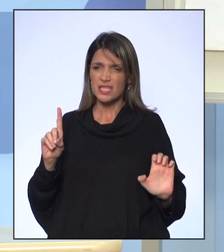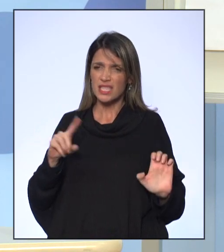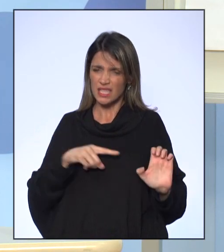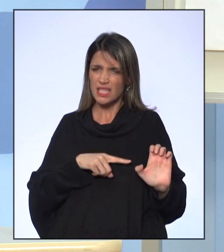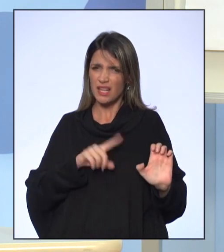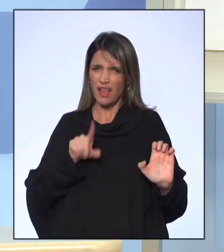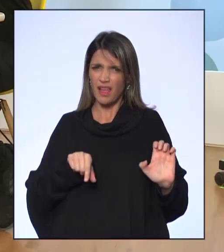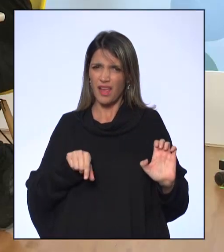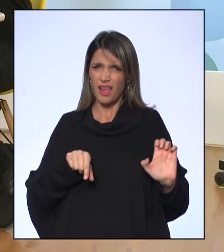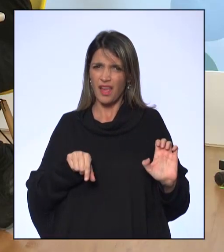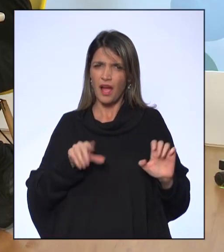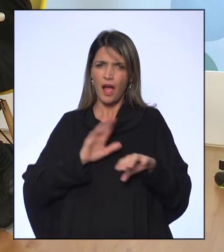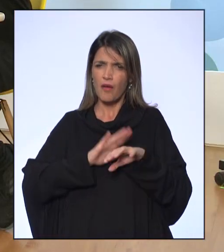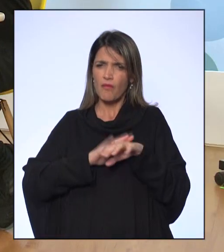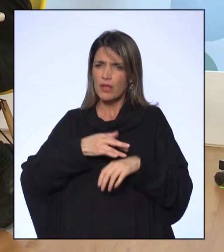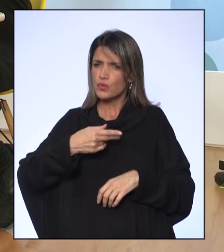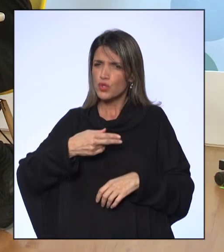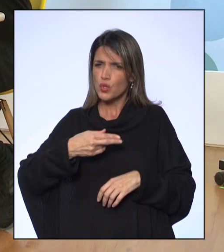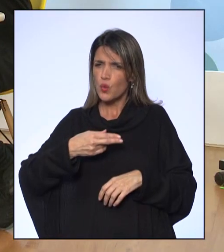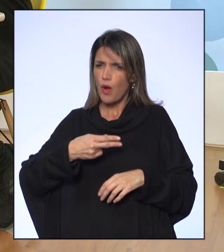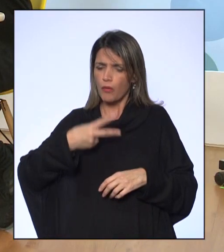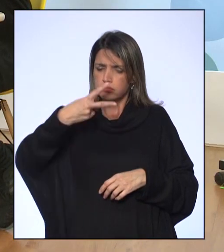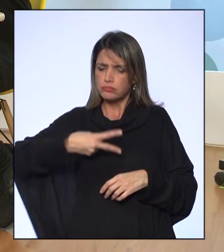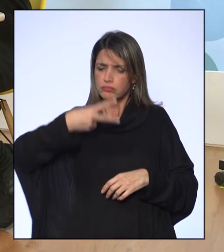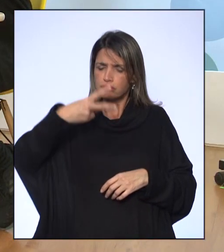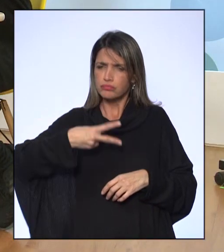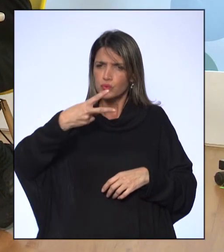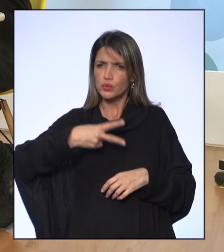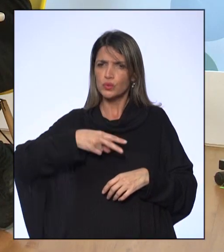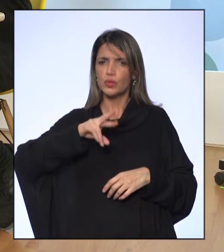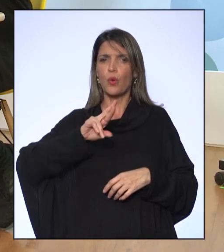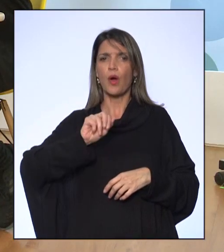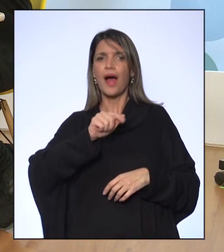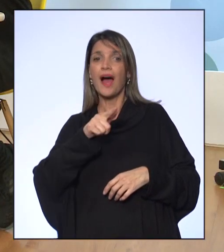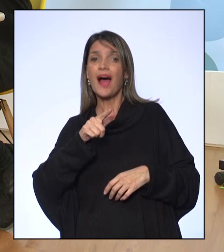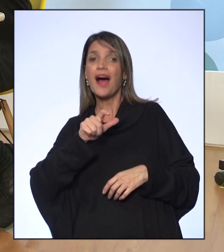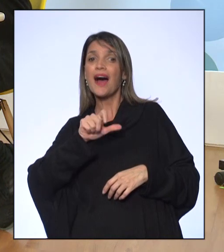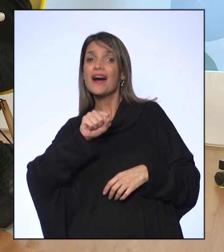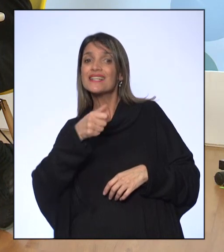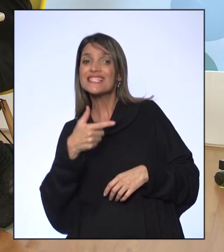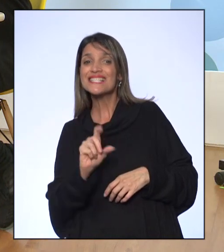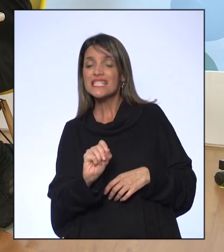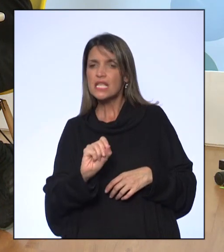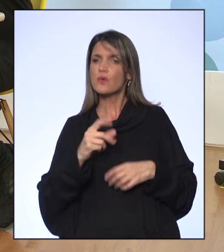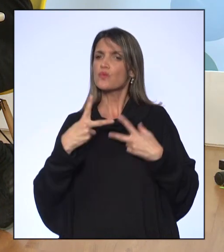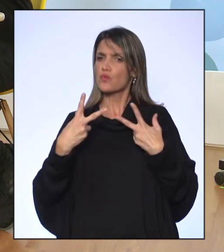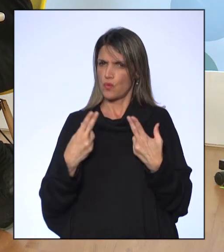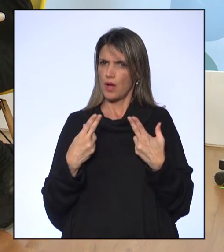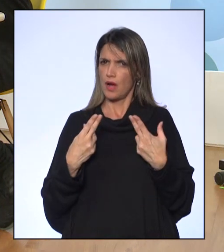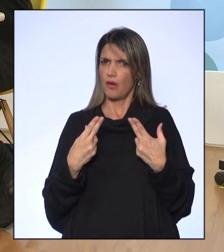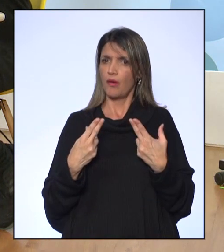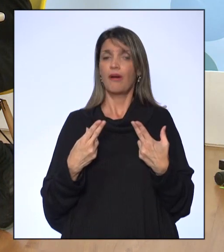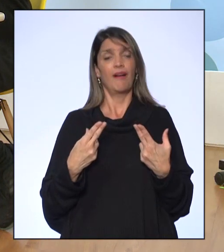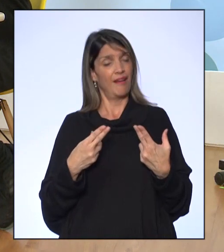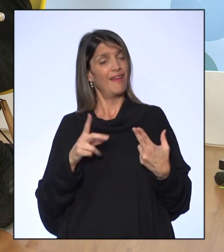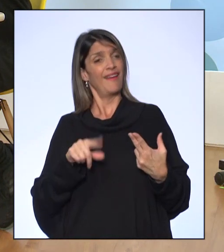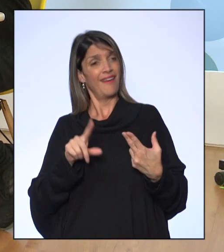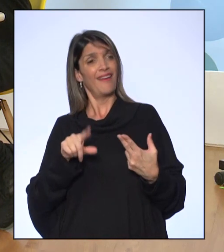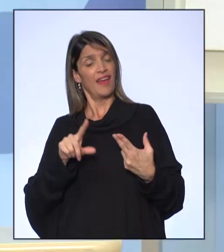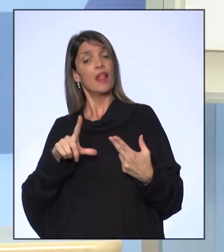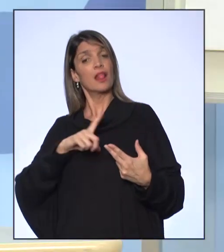E aí eu faço uma igualdade entre elas porque a razão é Entre igual. as duas, isso mesmo. Ah, Existe Jonas, por que você não falou isso antes pra gente?